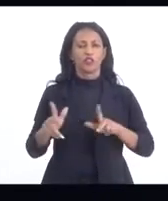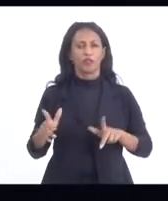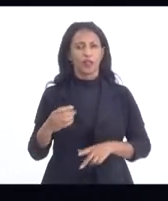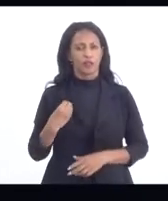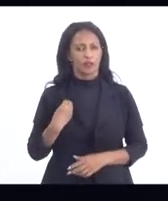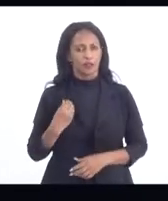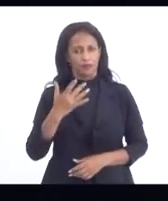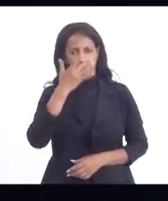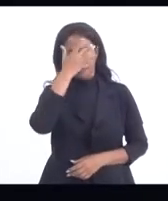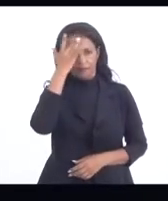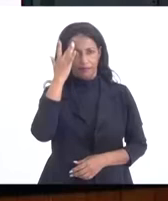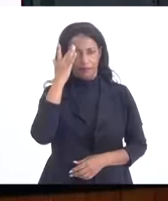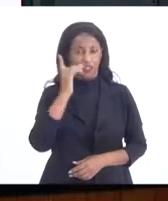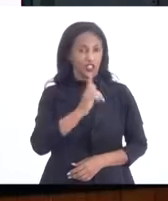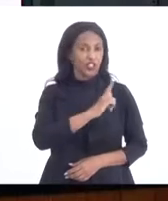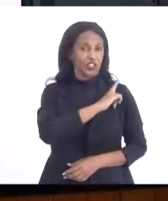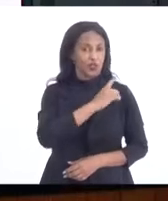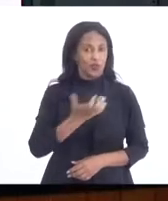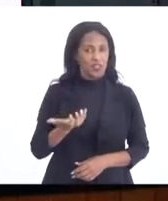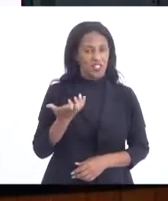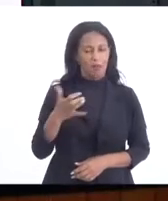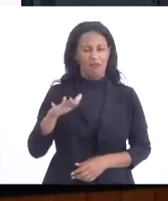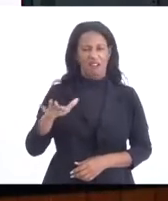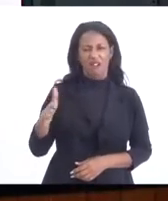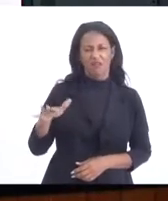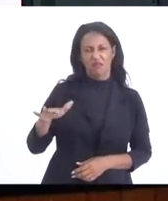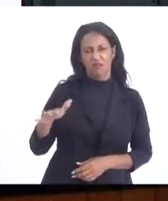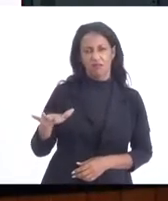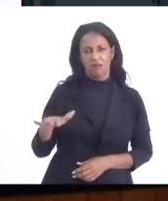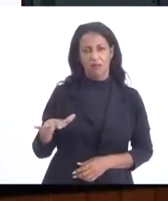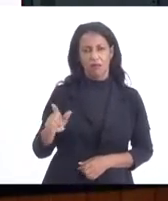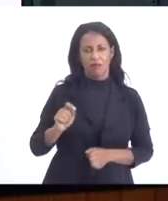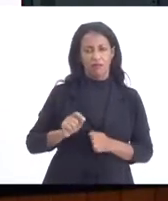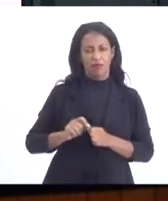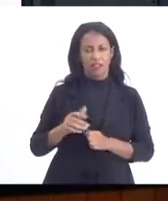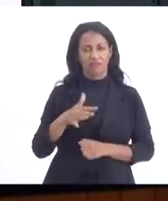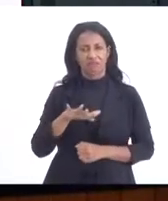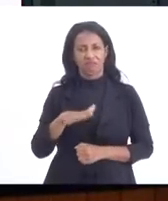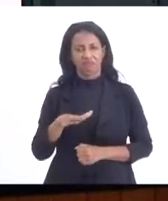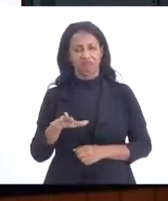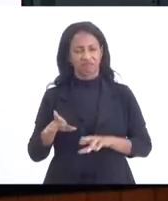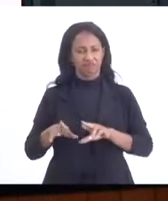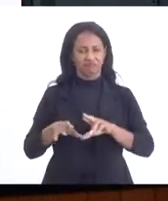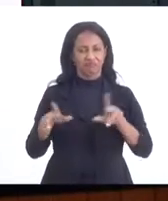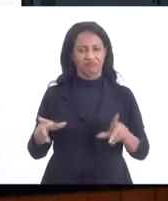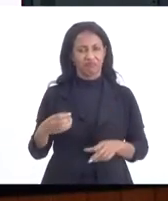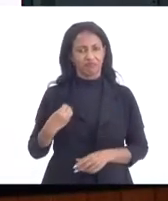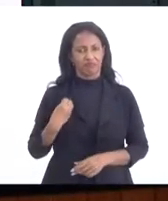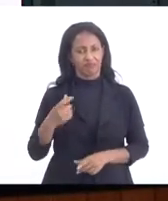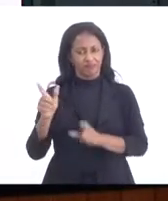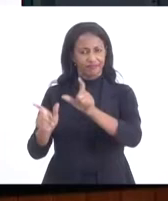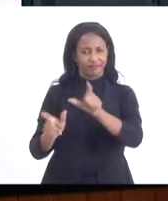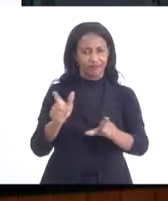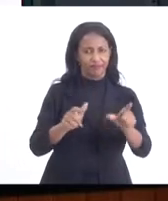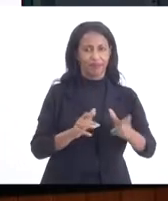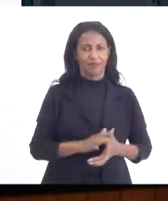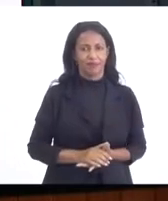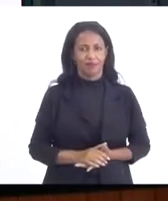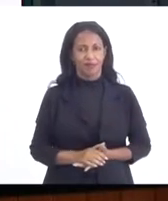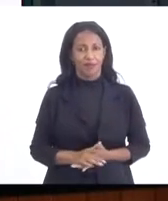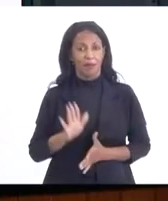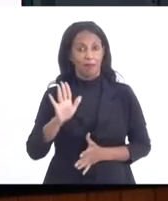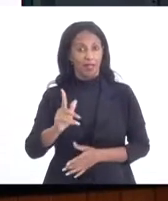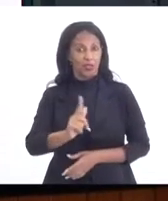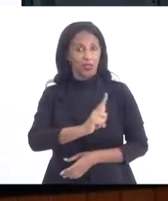pessoas. Gestor que quer mais ou menos faz mais ou menos a diferença na vida das pessoas.